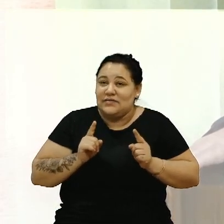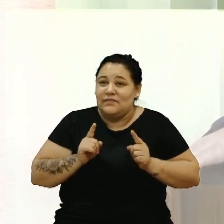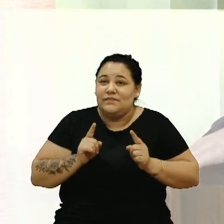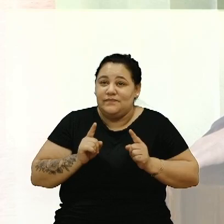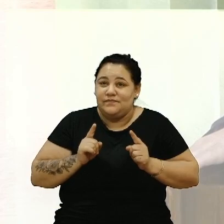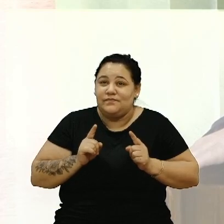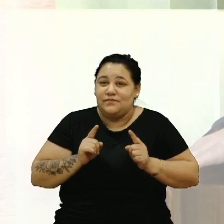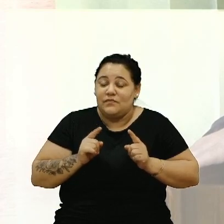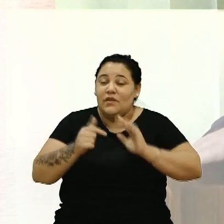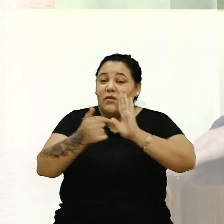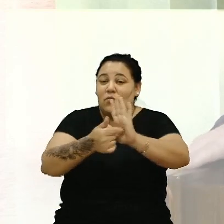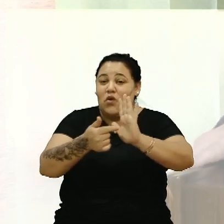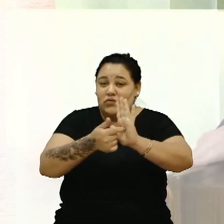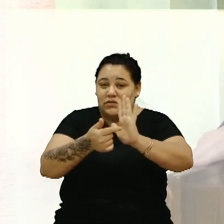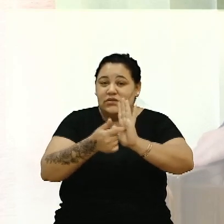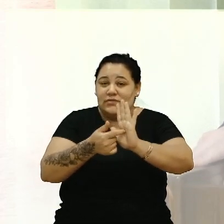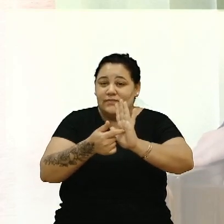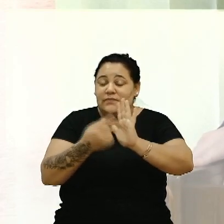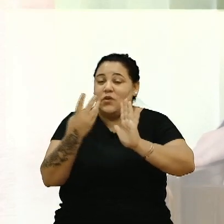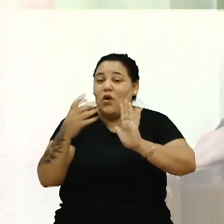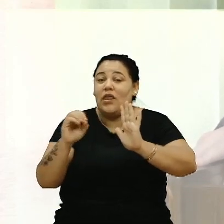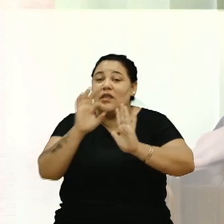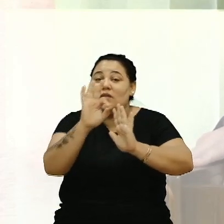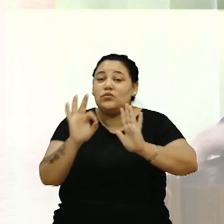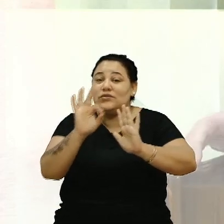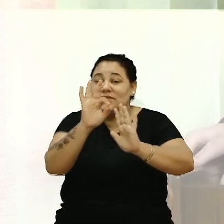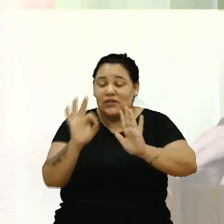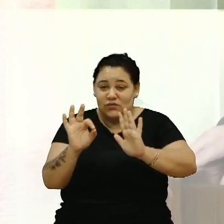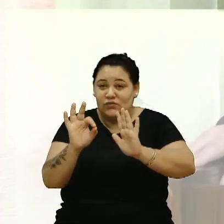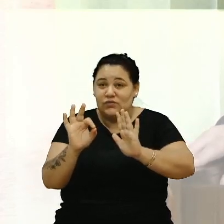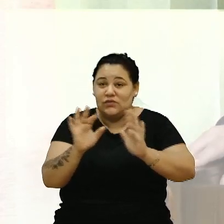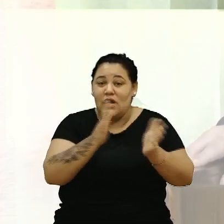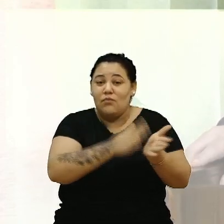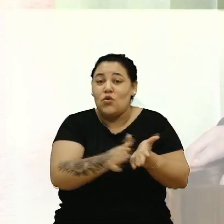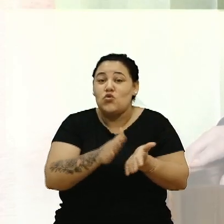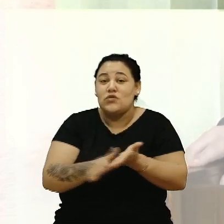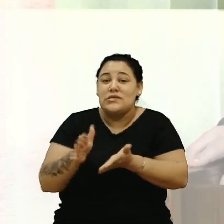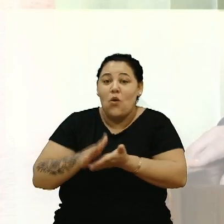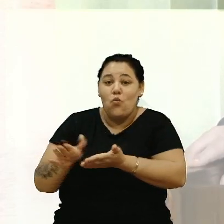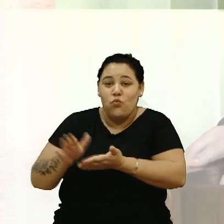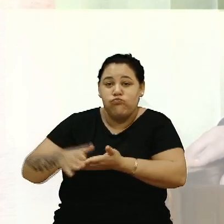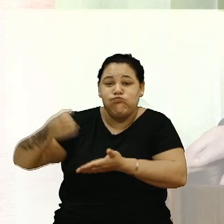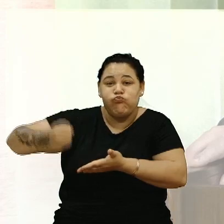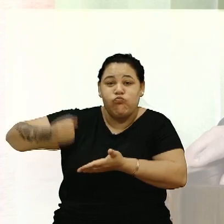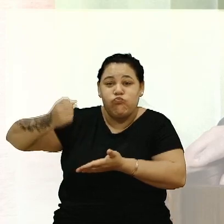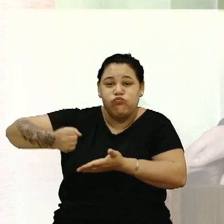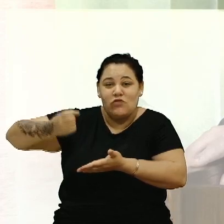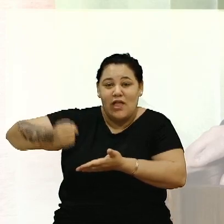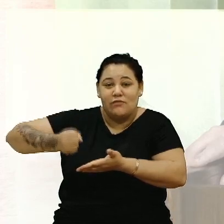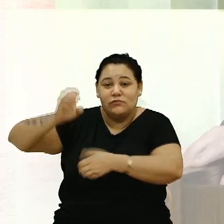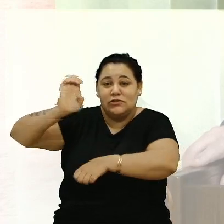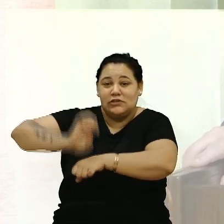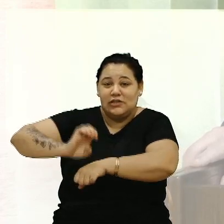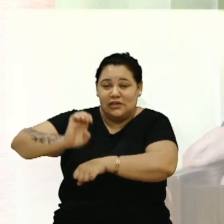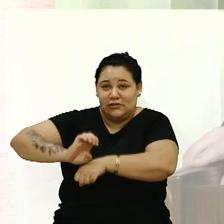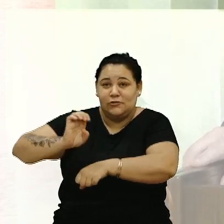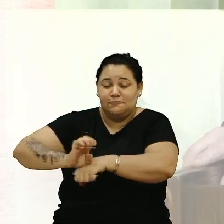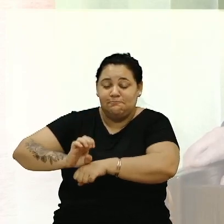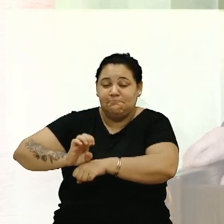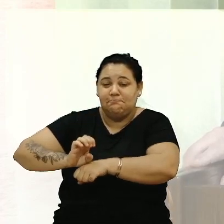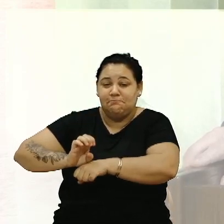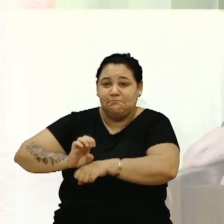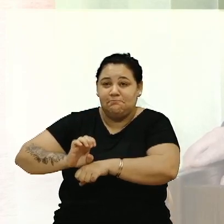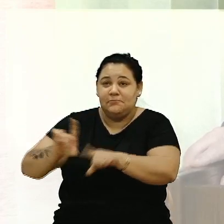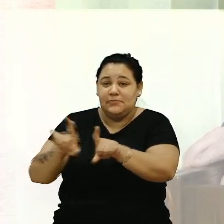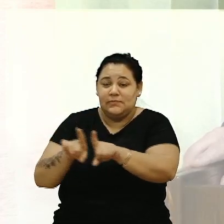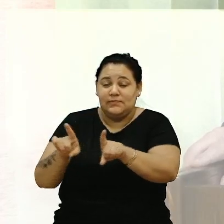a interrupção de cerca de 40% da produção de leite no estado, conforme dados da Associação dos Criadores de Gado Holandês do Rio